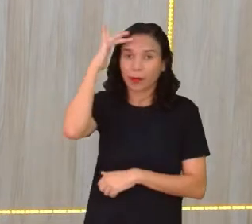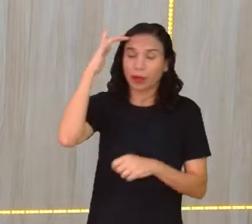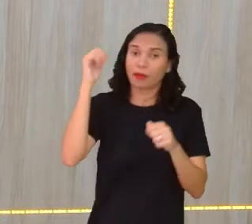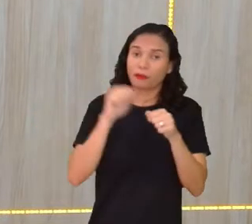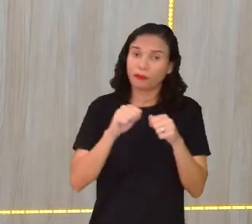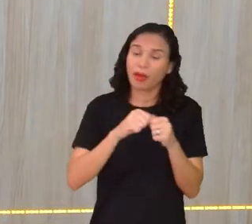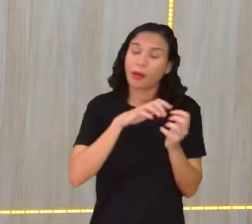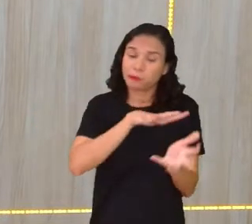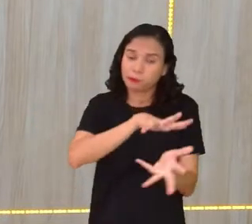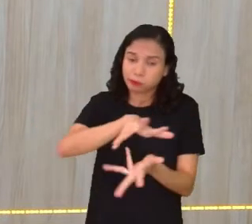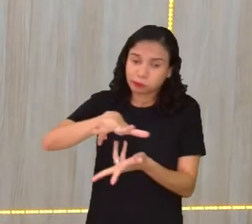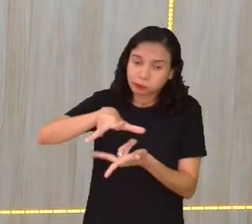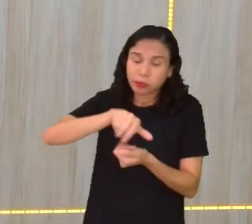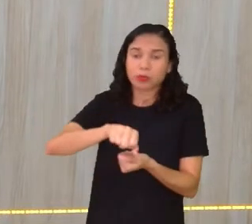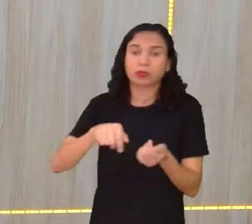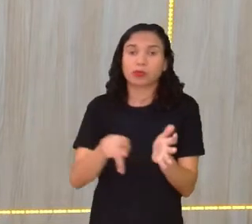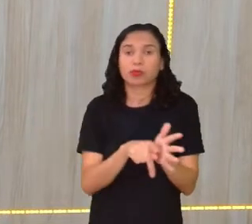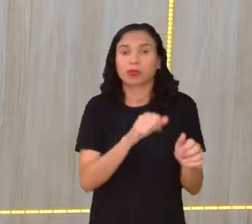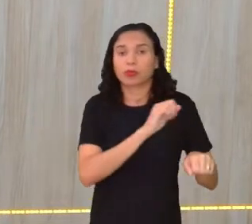longo do mundo,